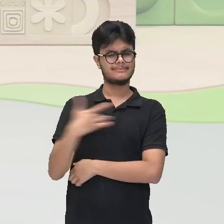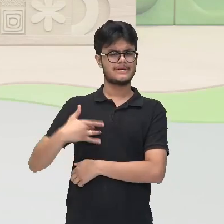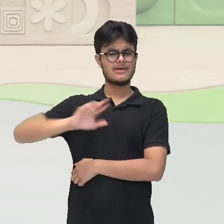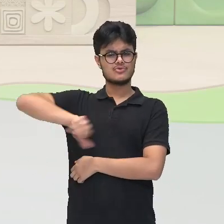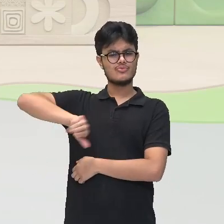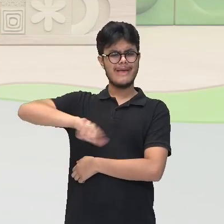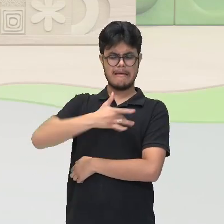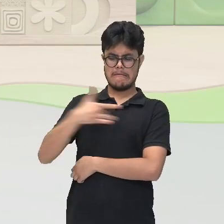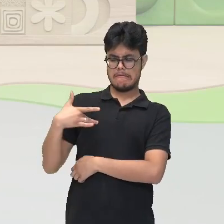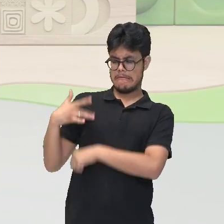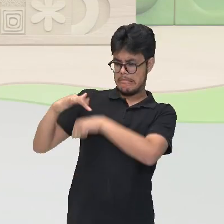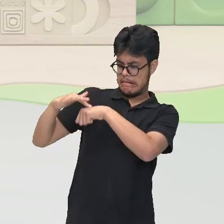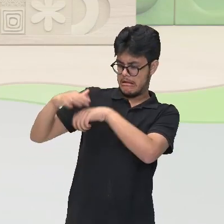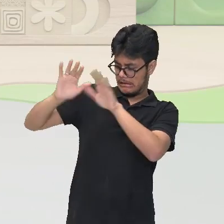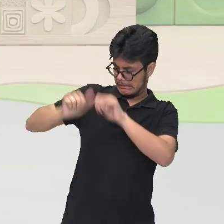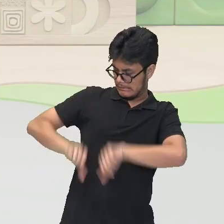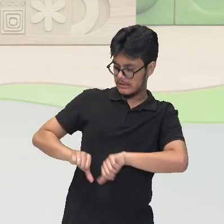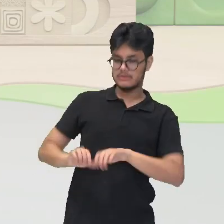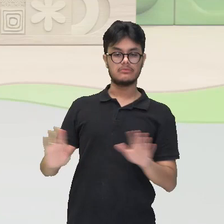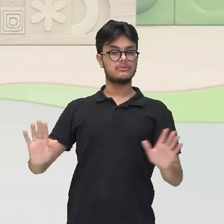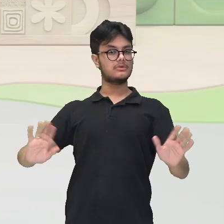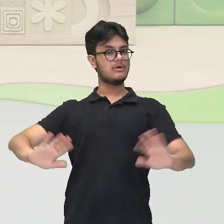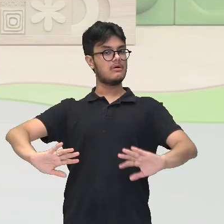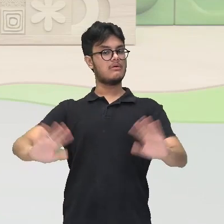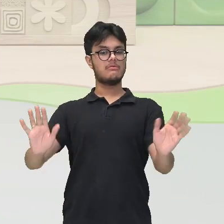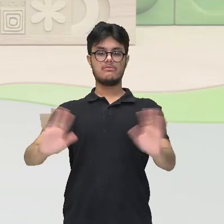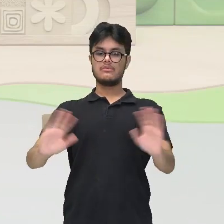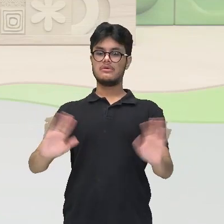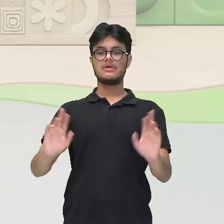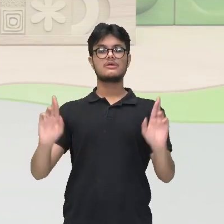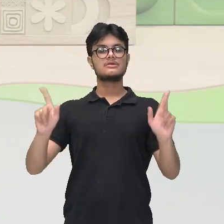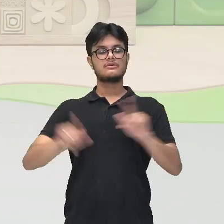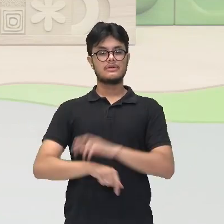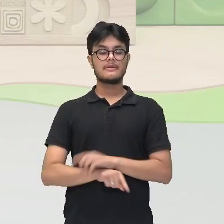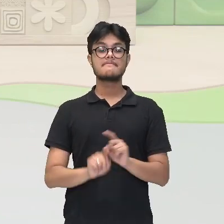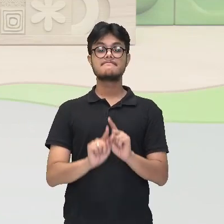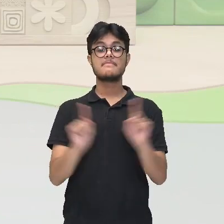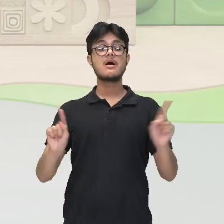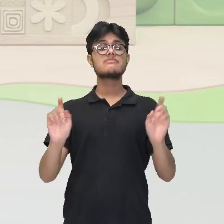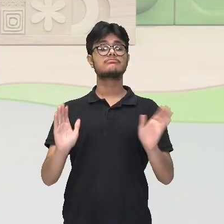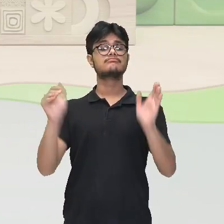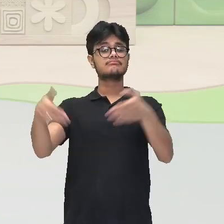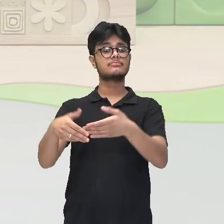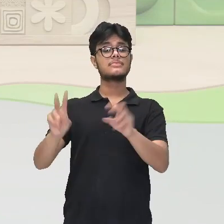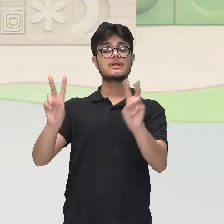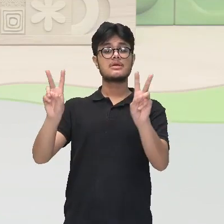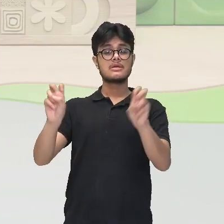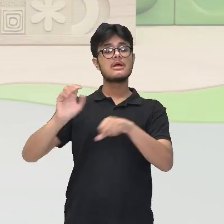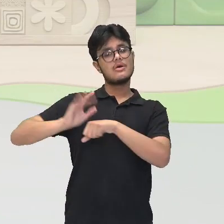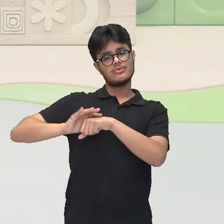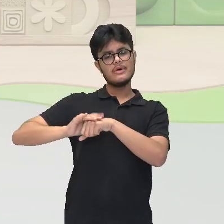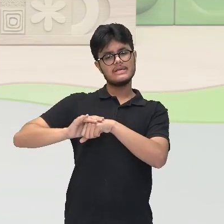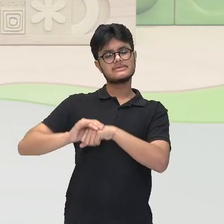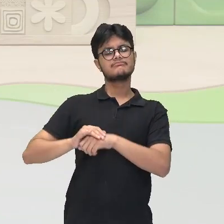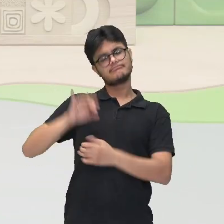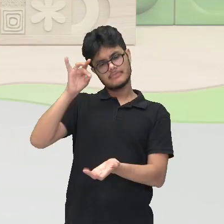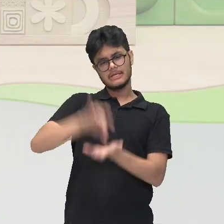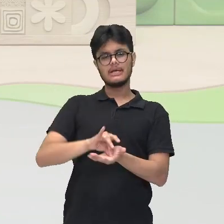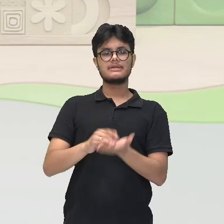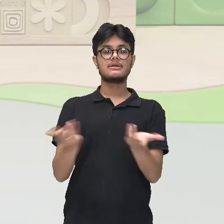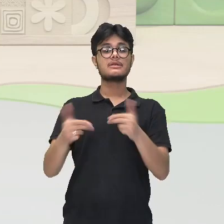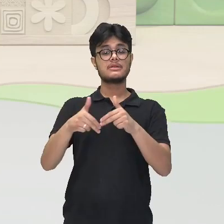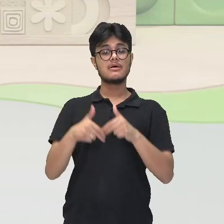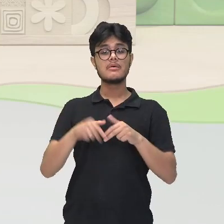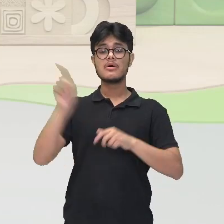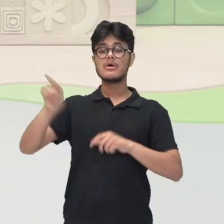é só você estar doente, né? Nós vimos, mas está atrelado com doenças, e é por isso que eu trouxe aqui